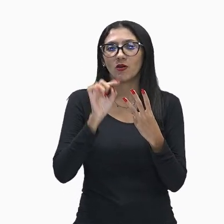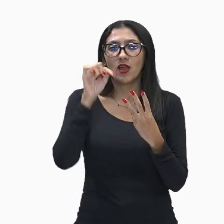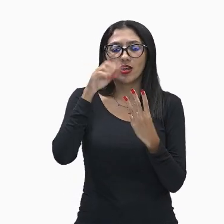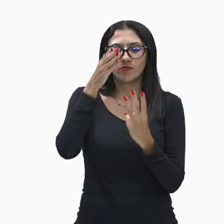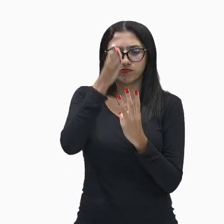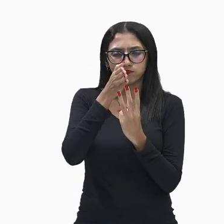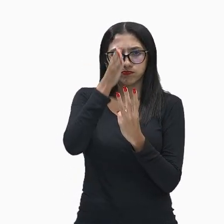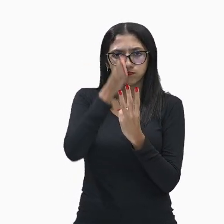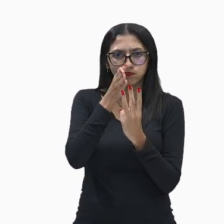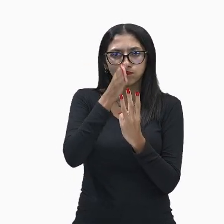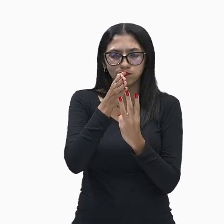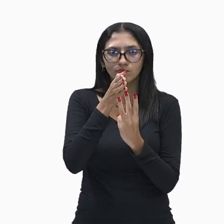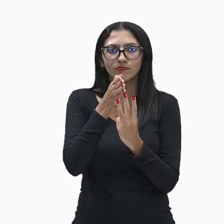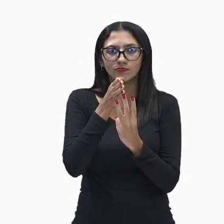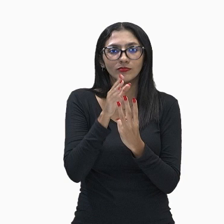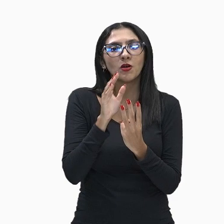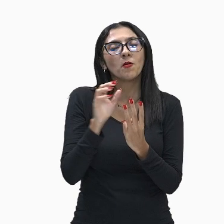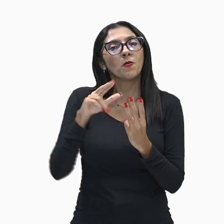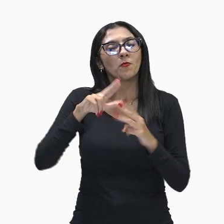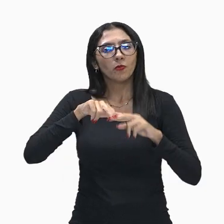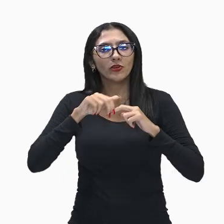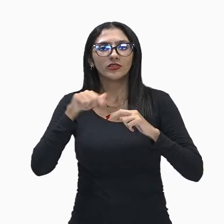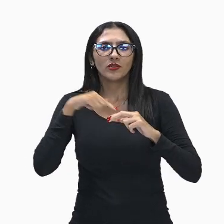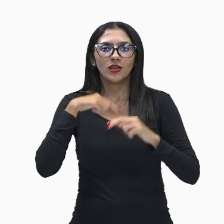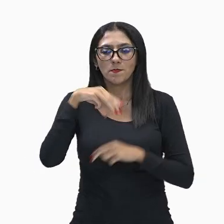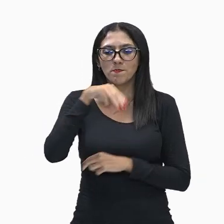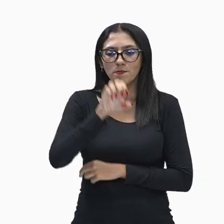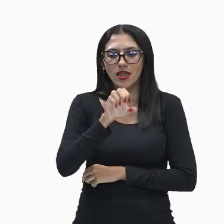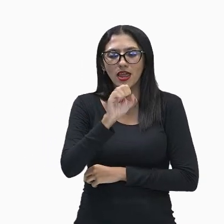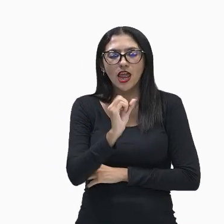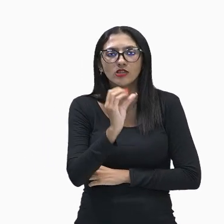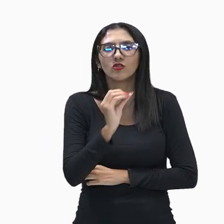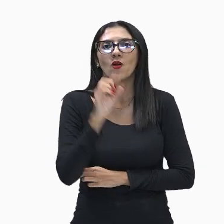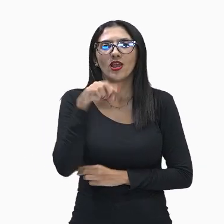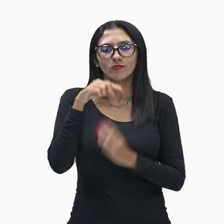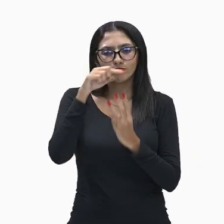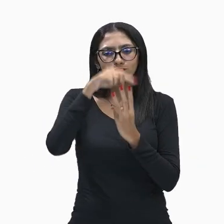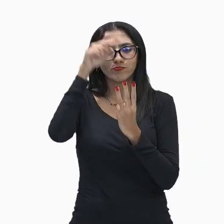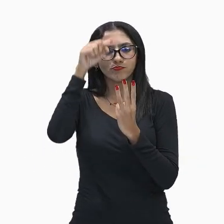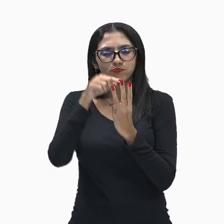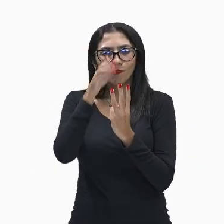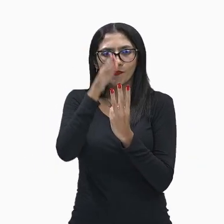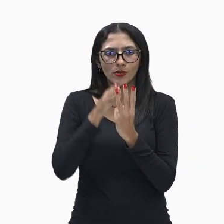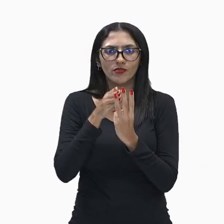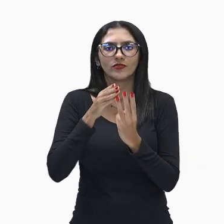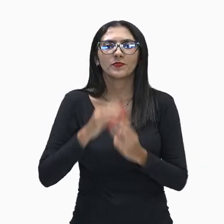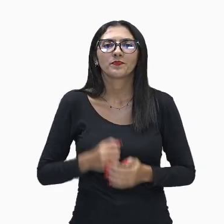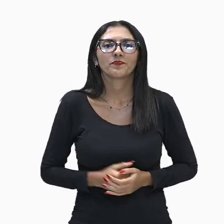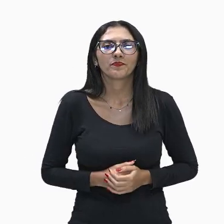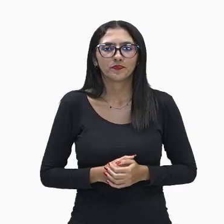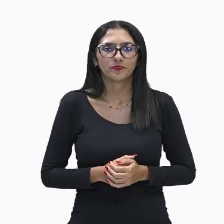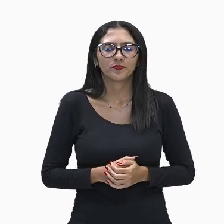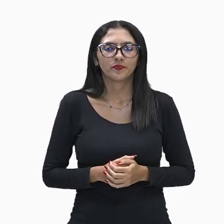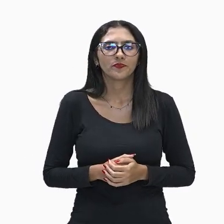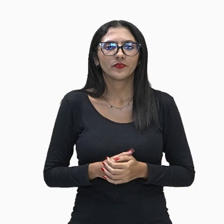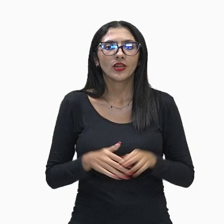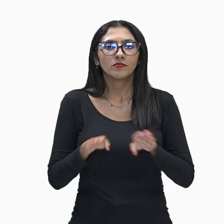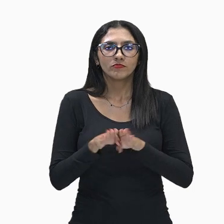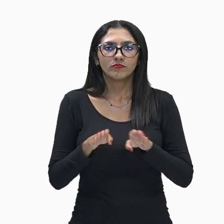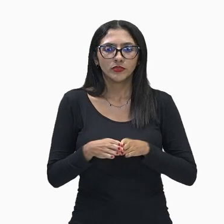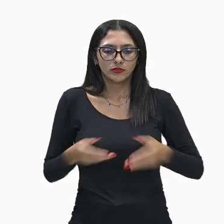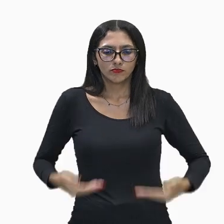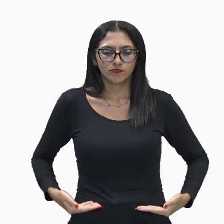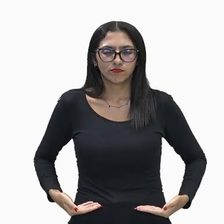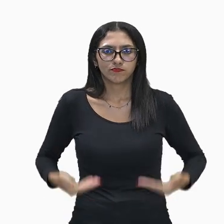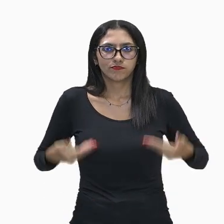Ah por isso que ele é o meso né ele tá no meio ah os membros superiores são mais desenvolvidos e a